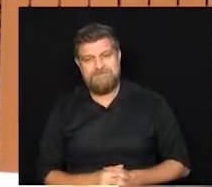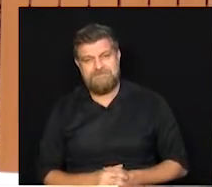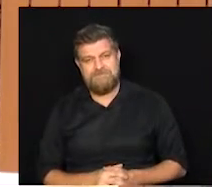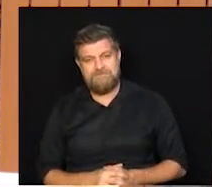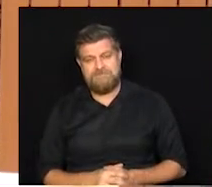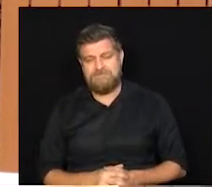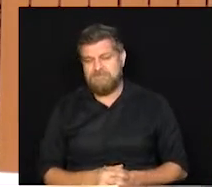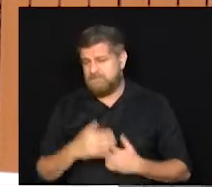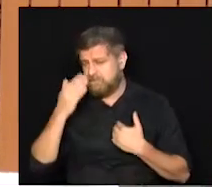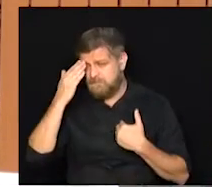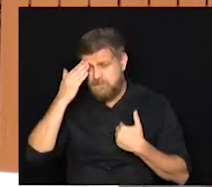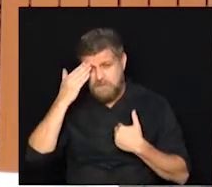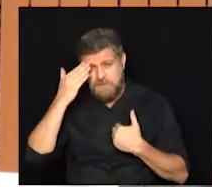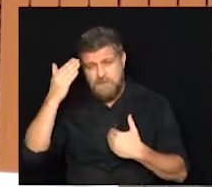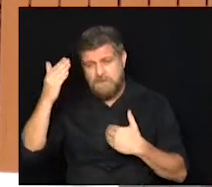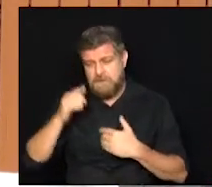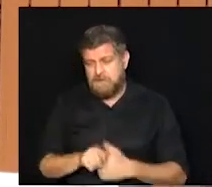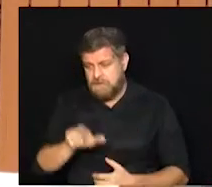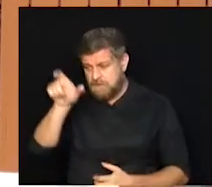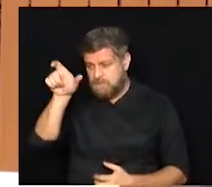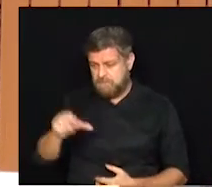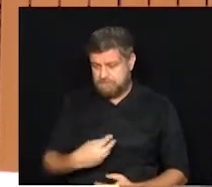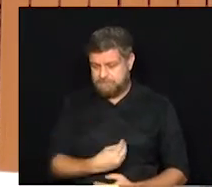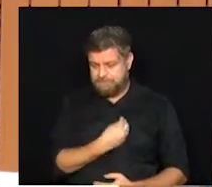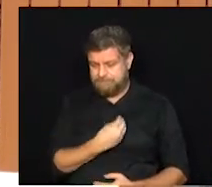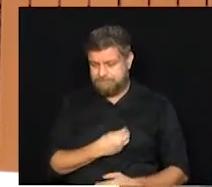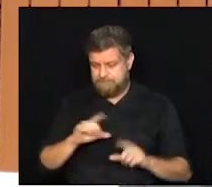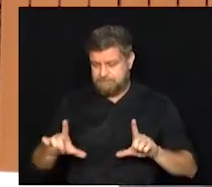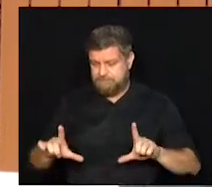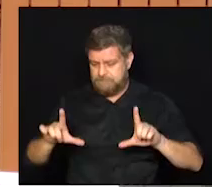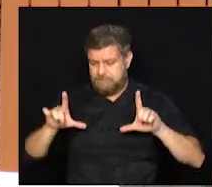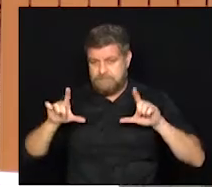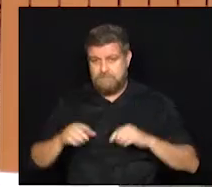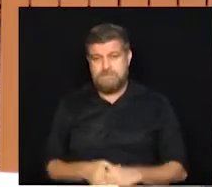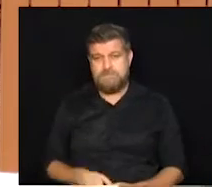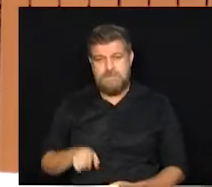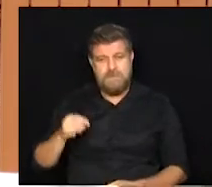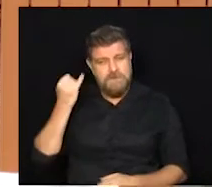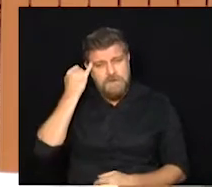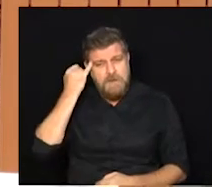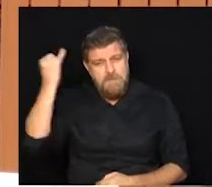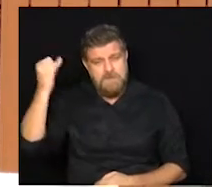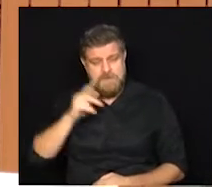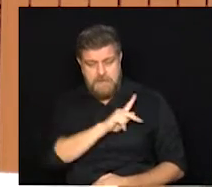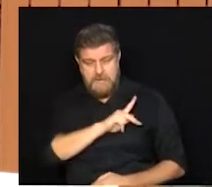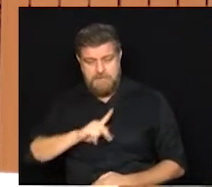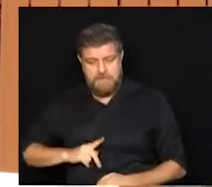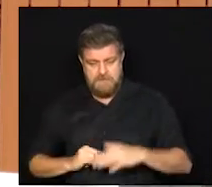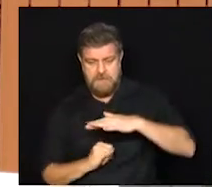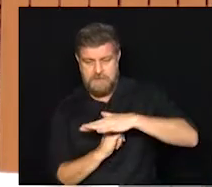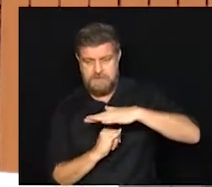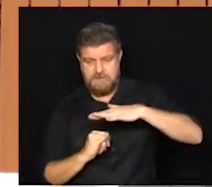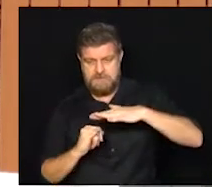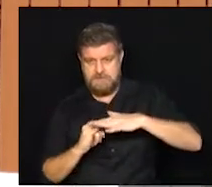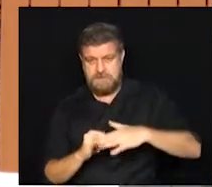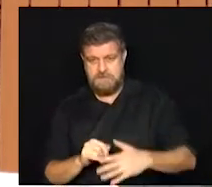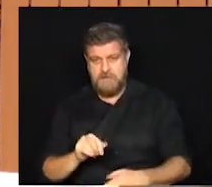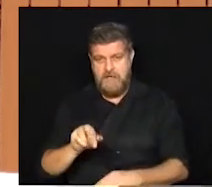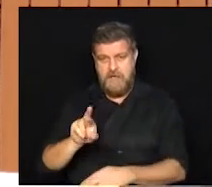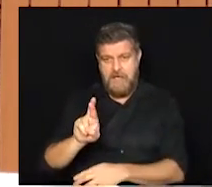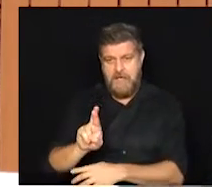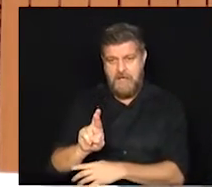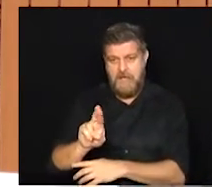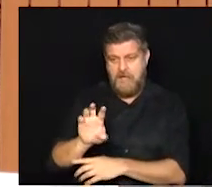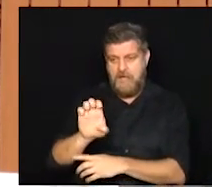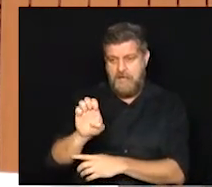Malu, muito obrigado pela sua presença. Você é a idealizadora e presidente do Instituto, né, Remi,